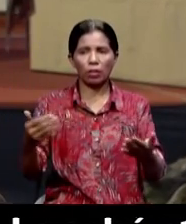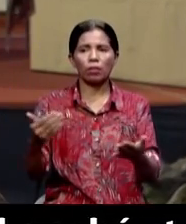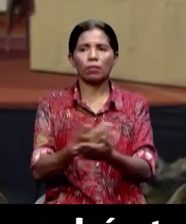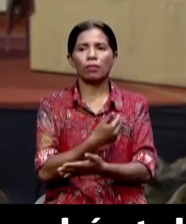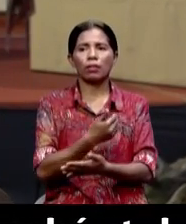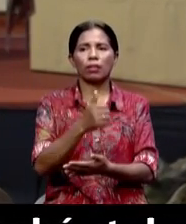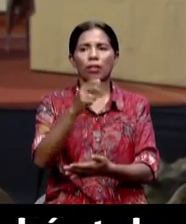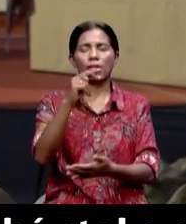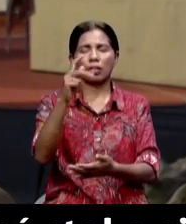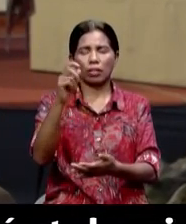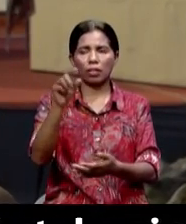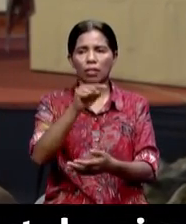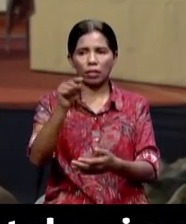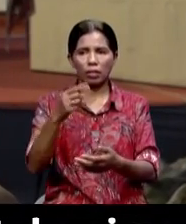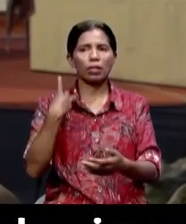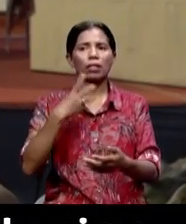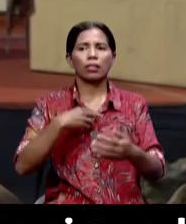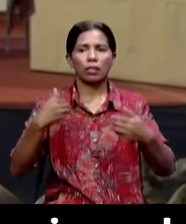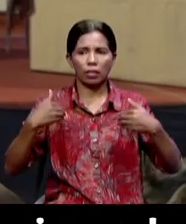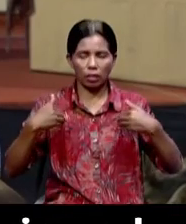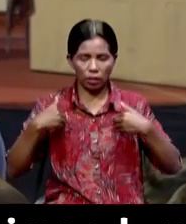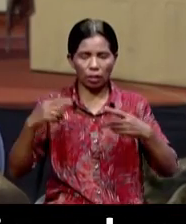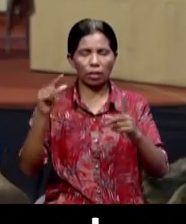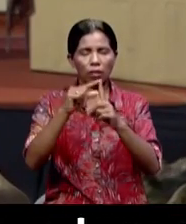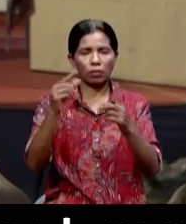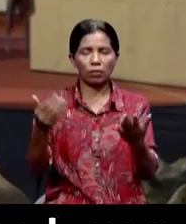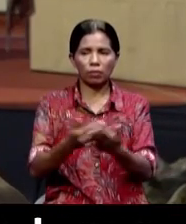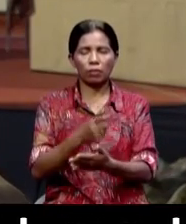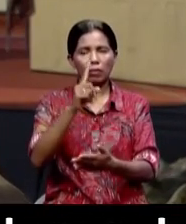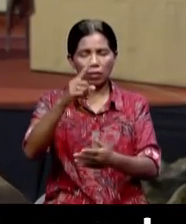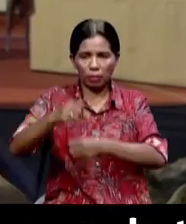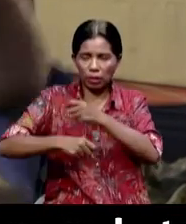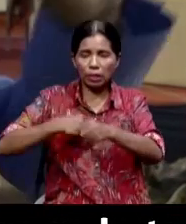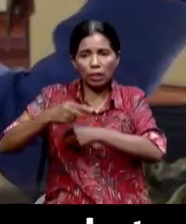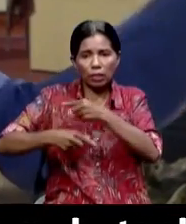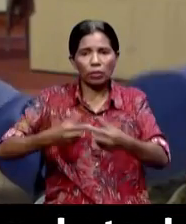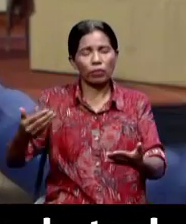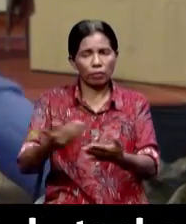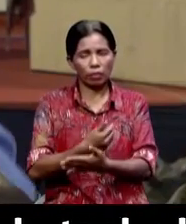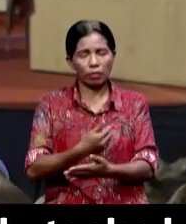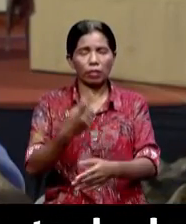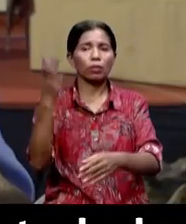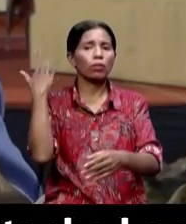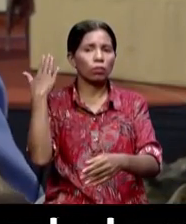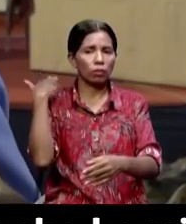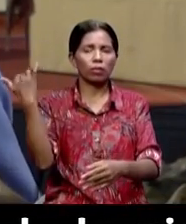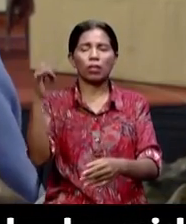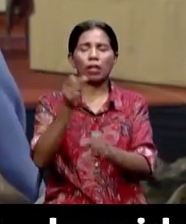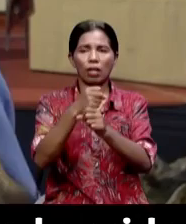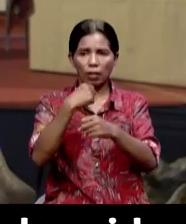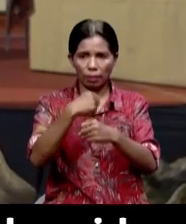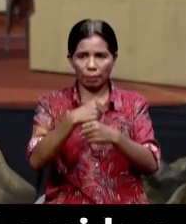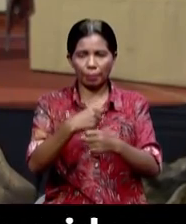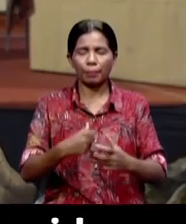nudar antitese, ita si mosu sintese fone ida baseração fone. Porque tese ida uluk sira halo,